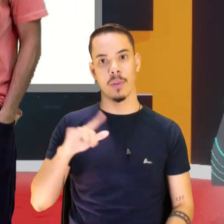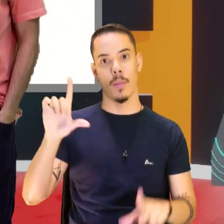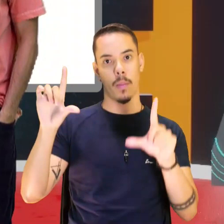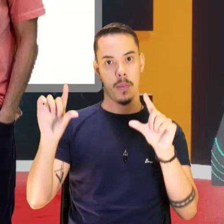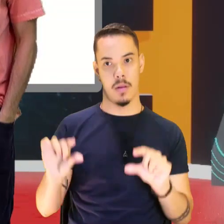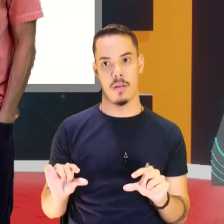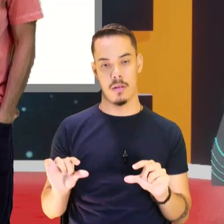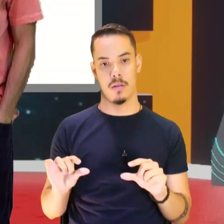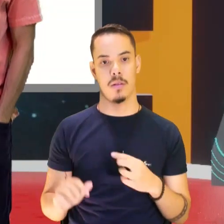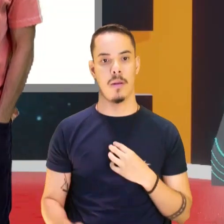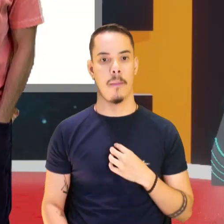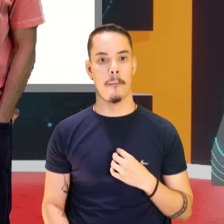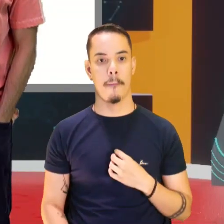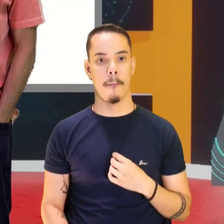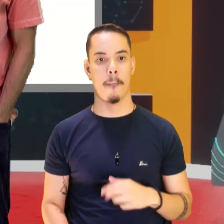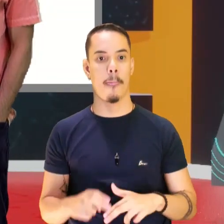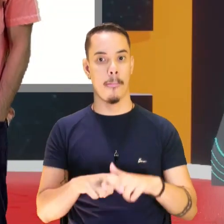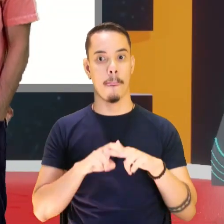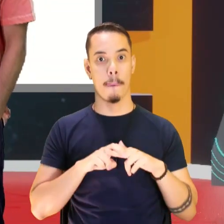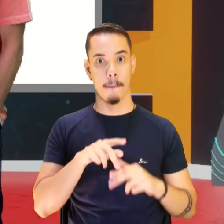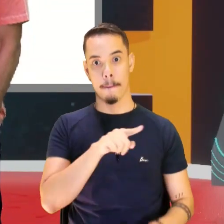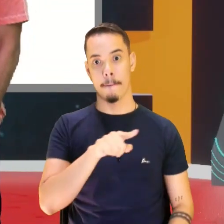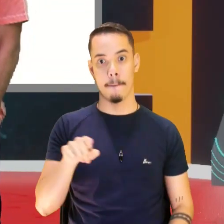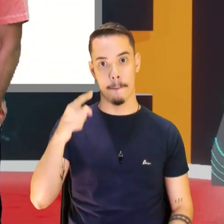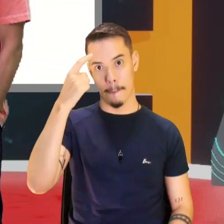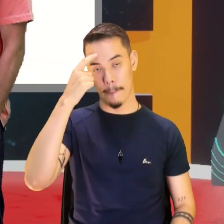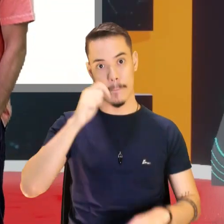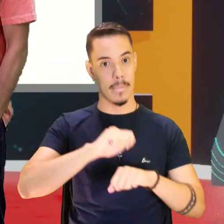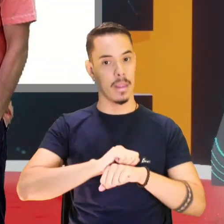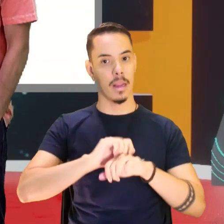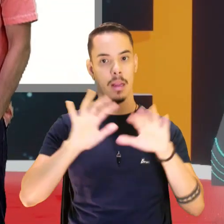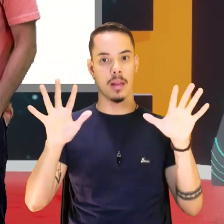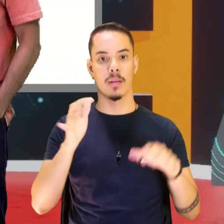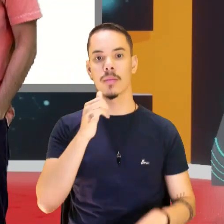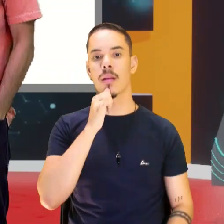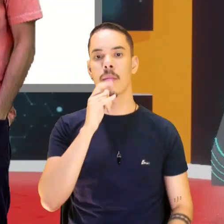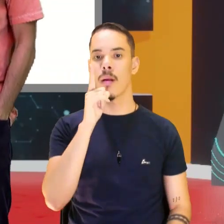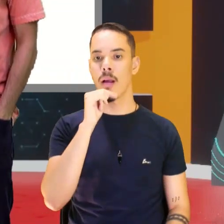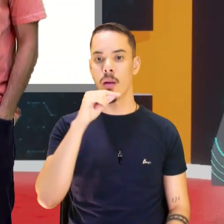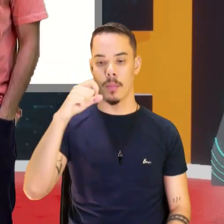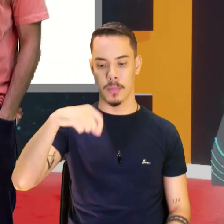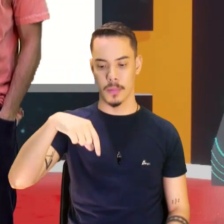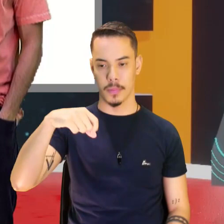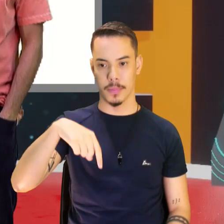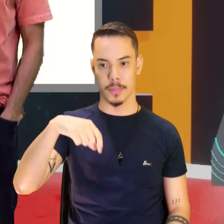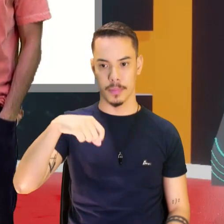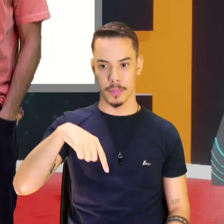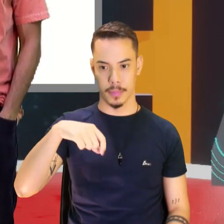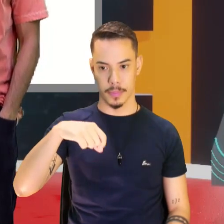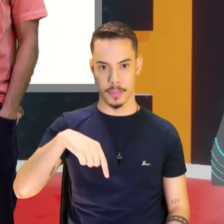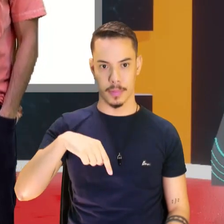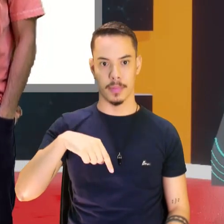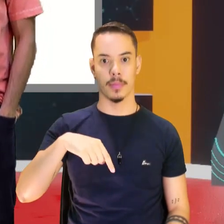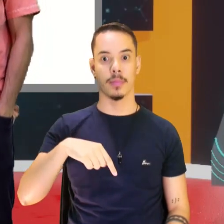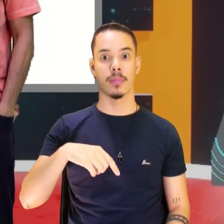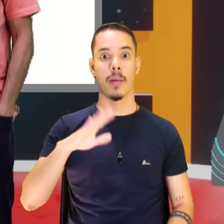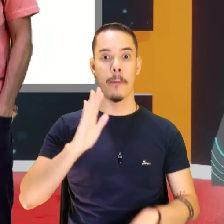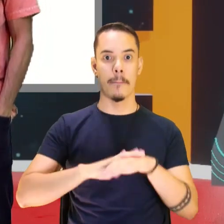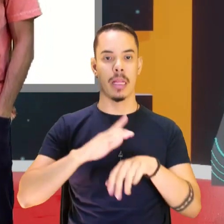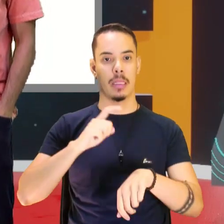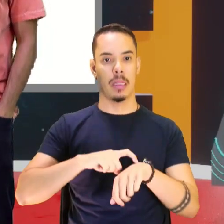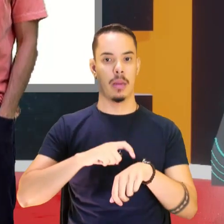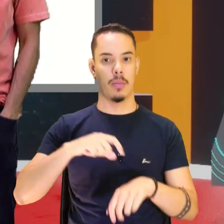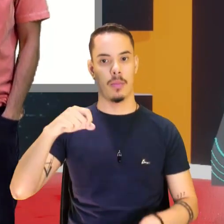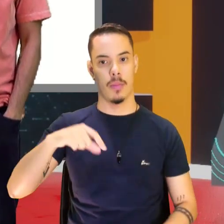páginas. Isso é claro para você? A outra questão lá da água pingando. É claro para você que se continuar pingando, quanto mais tempo